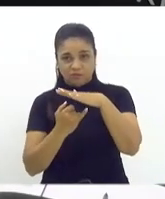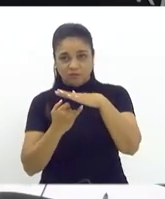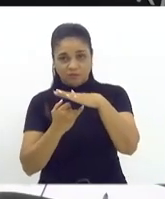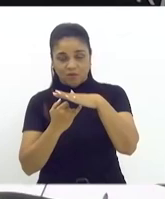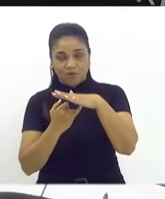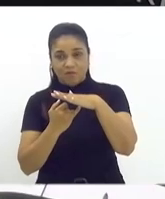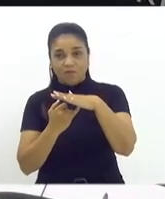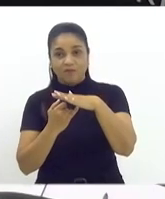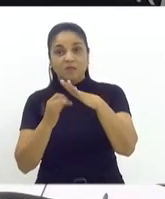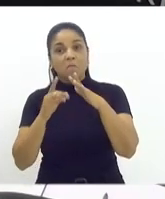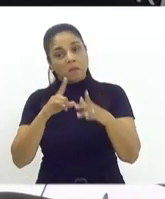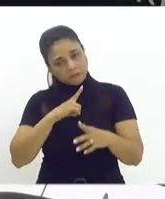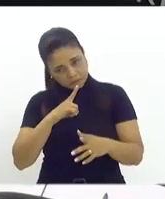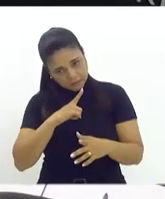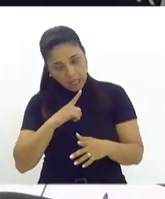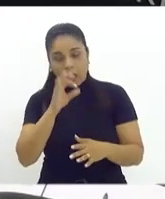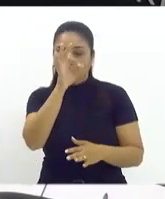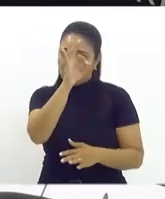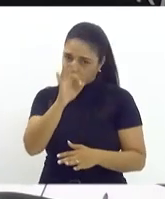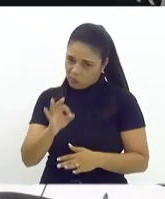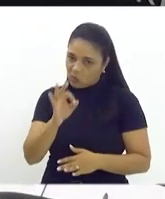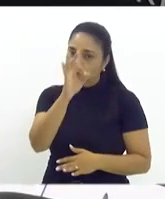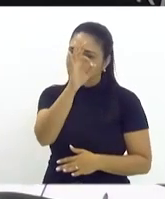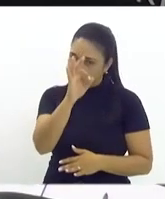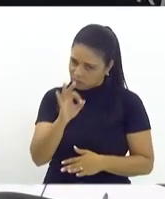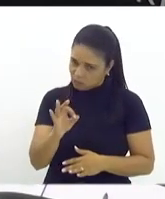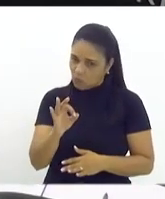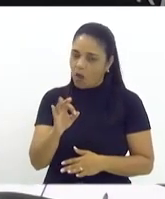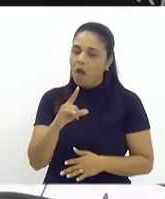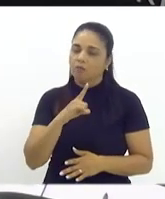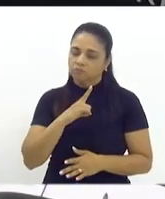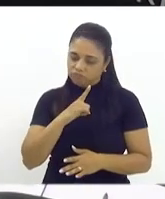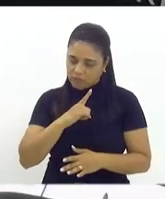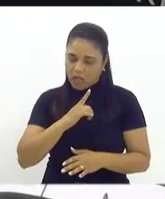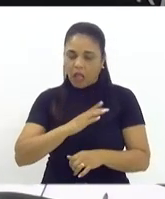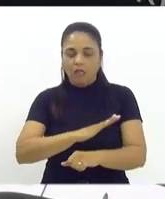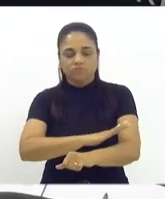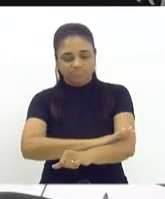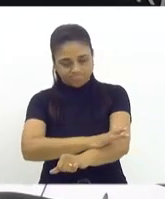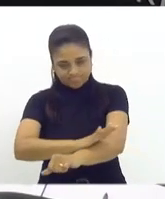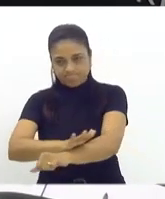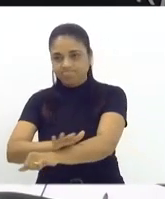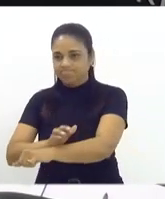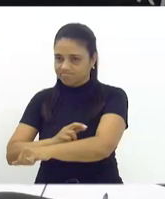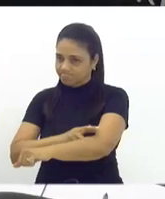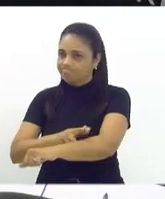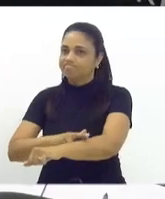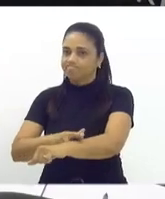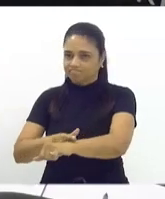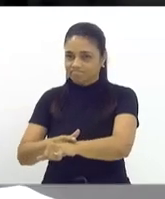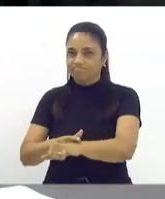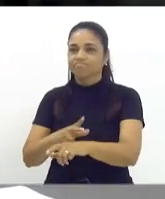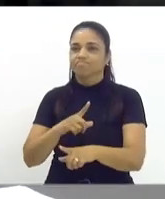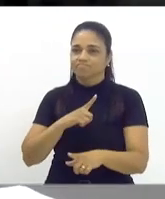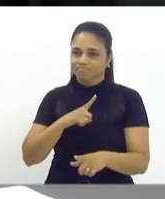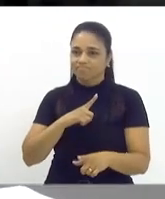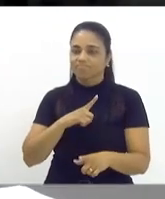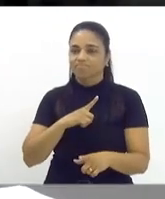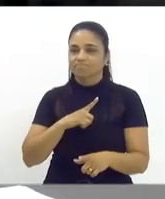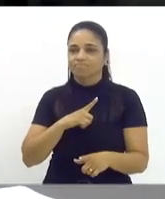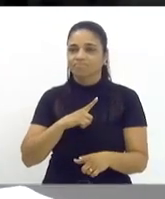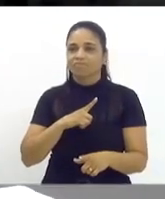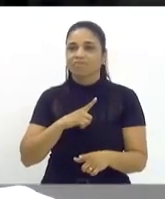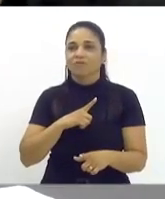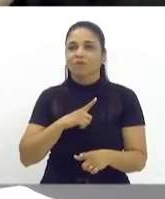né mas existe um percentual de viés racial indicado né até porque eu acho que o